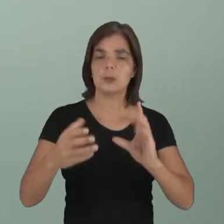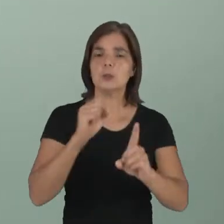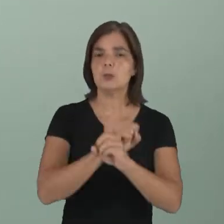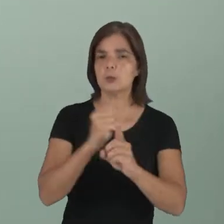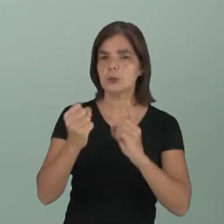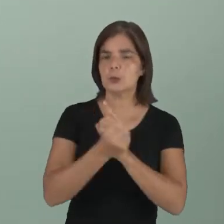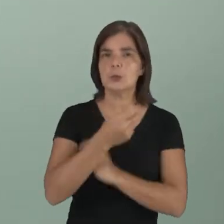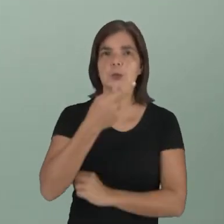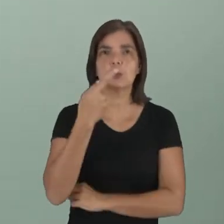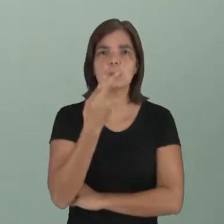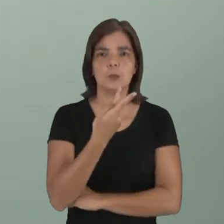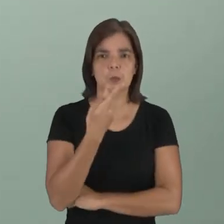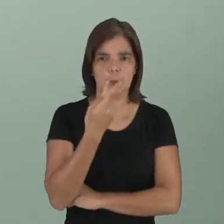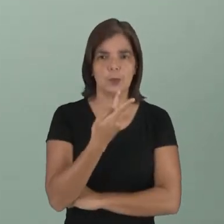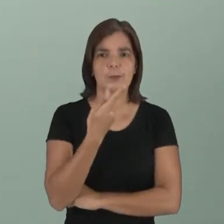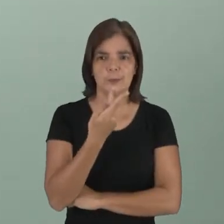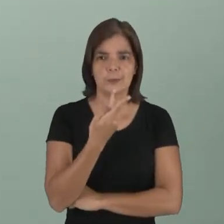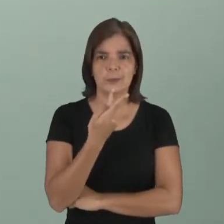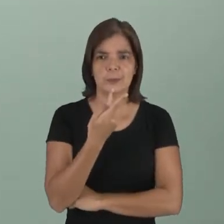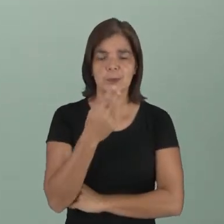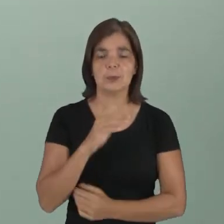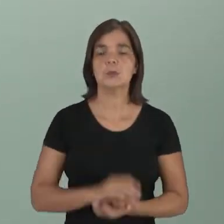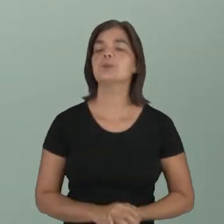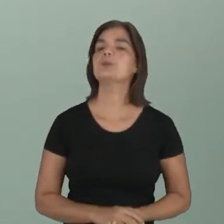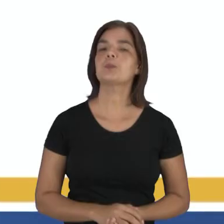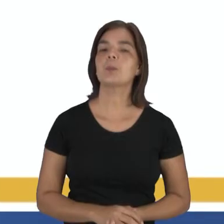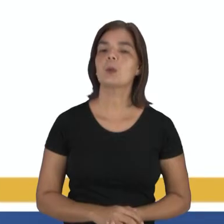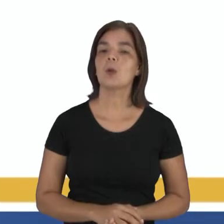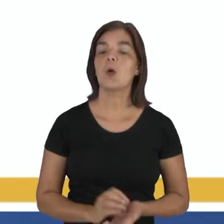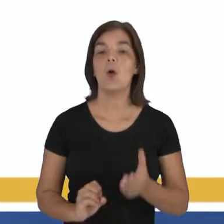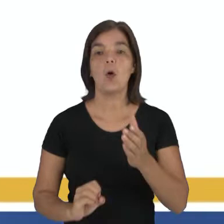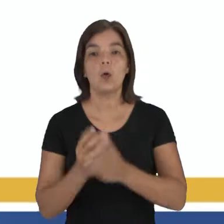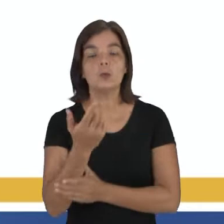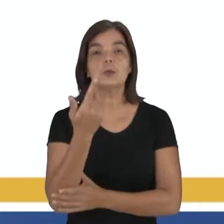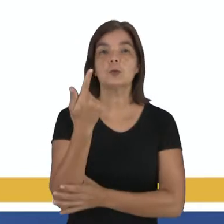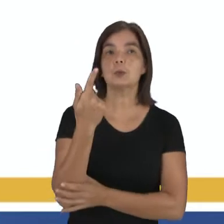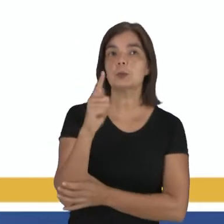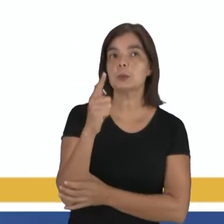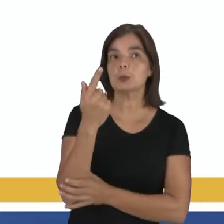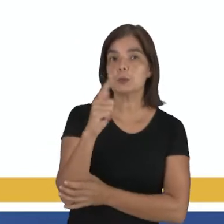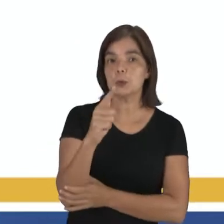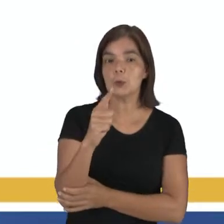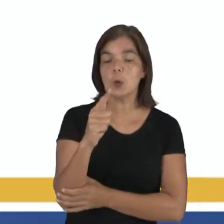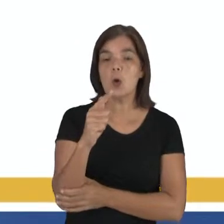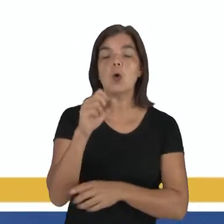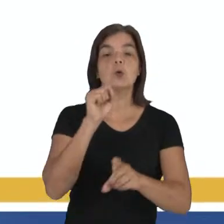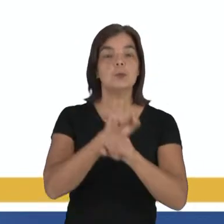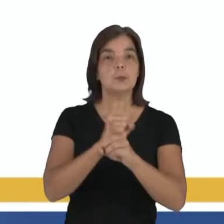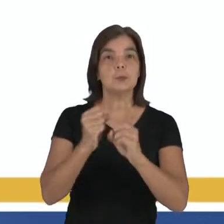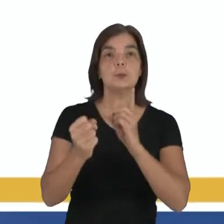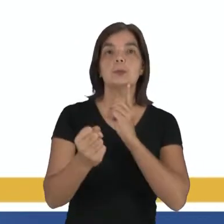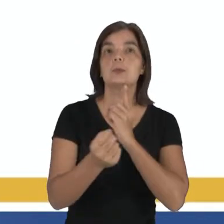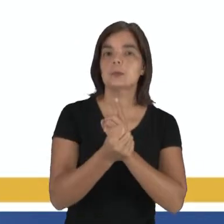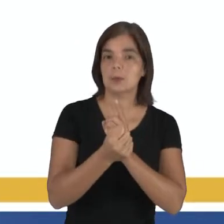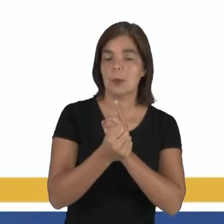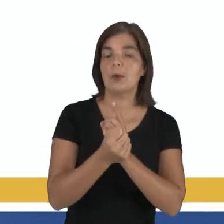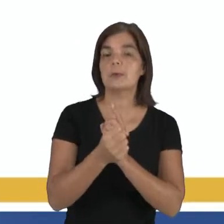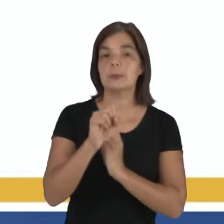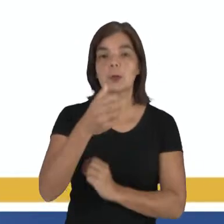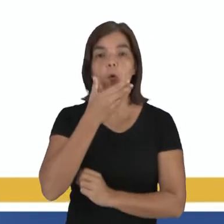as características sociais do falante, origem geográfica, nível